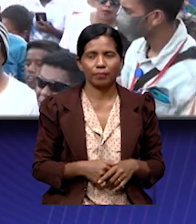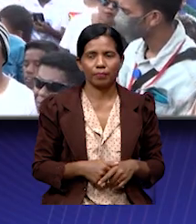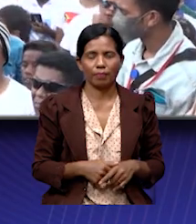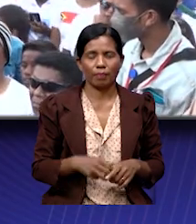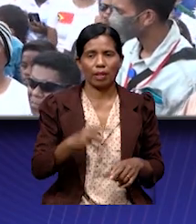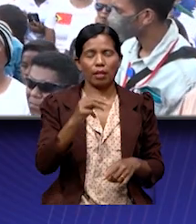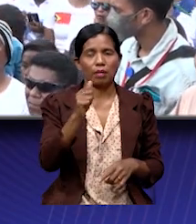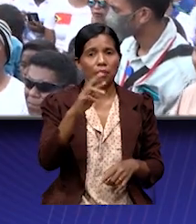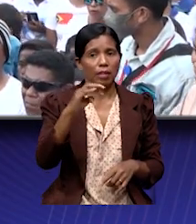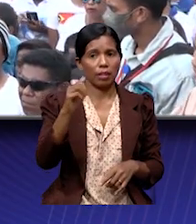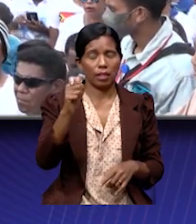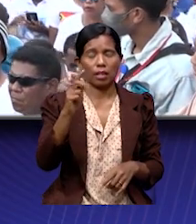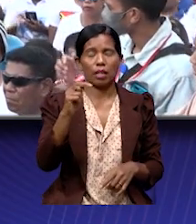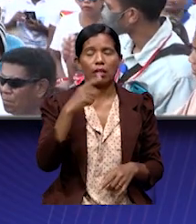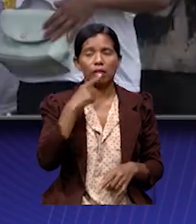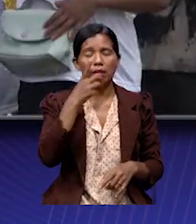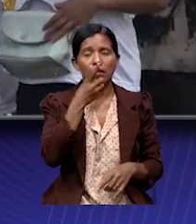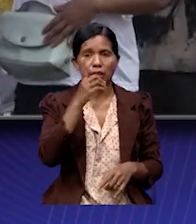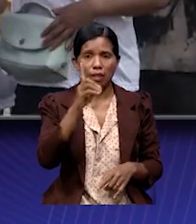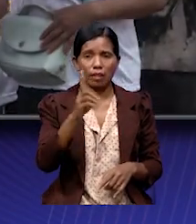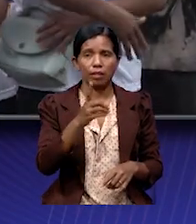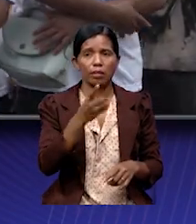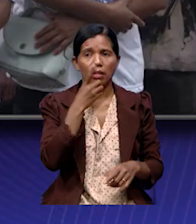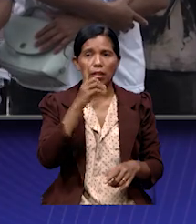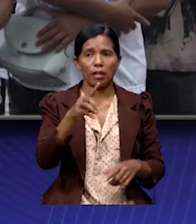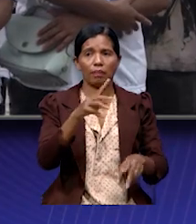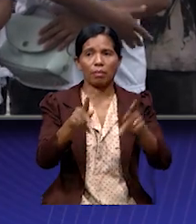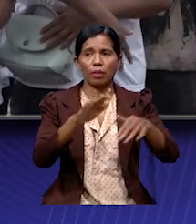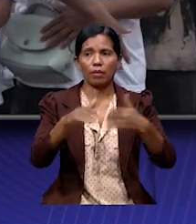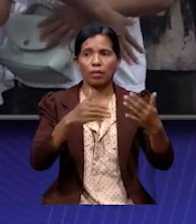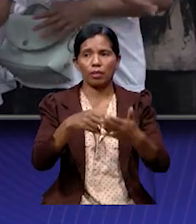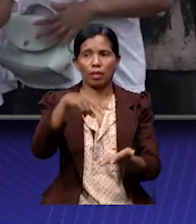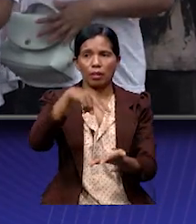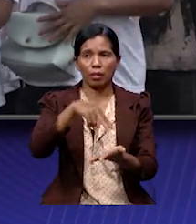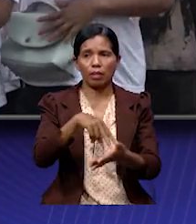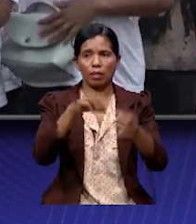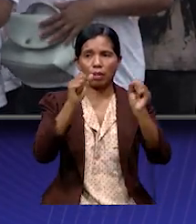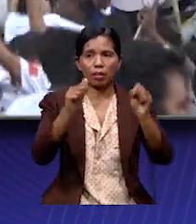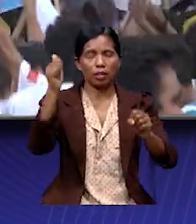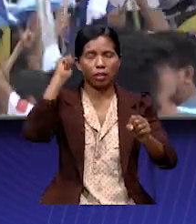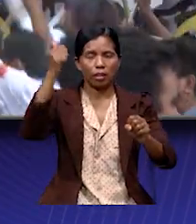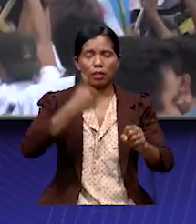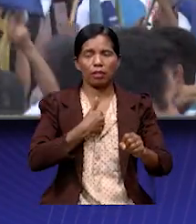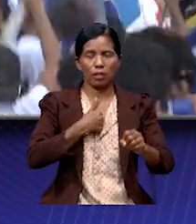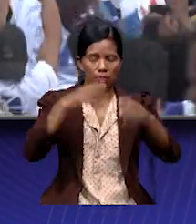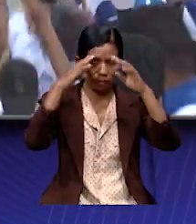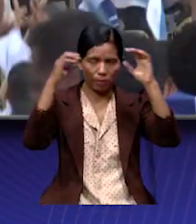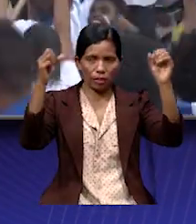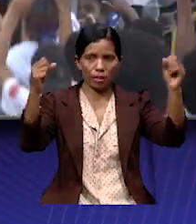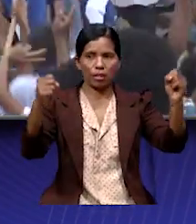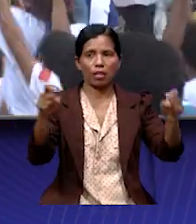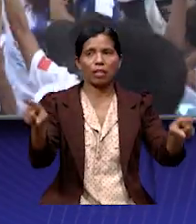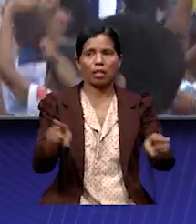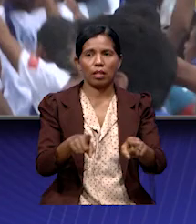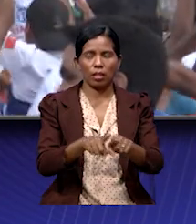Mariano Hassanami Sabino deklara ba militante no simpatizante sira kataknia hamrik ho di kandidataan ba Presidente Republika